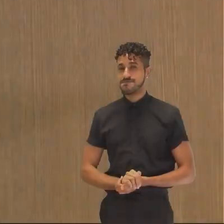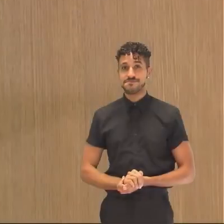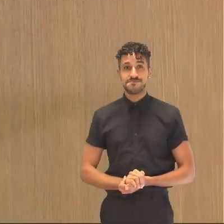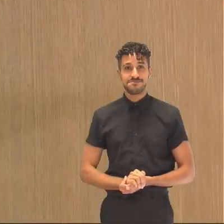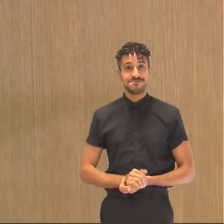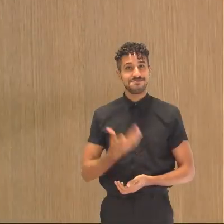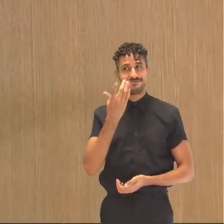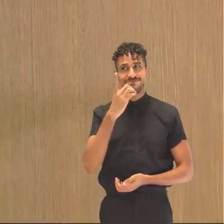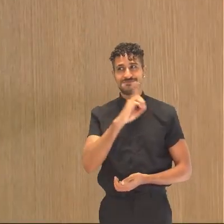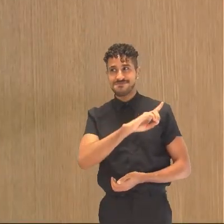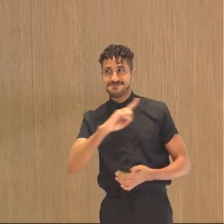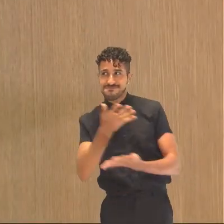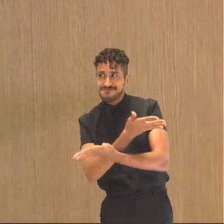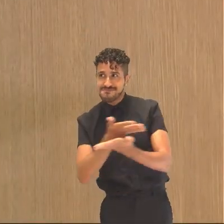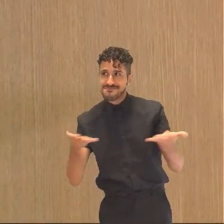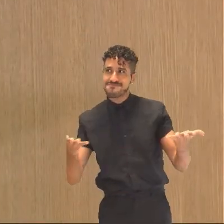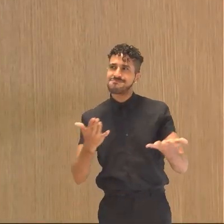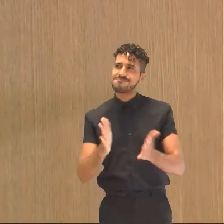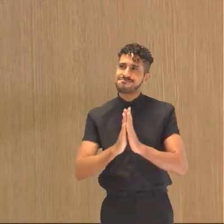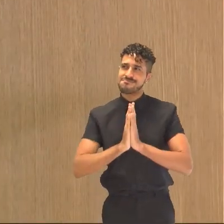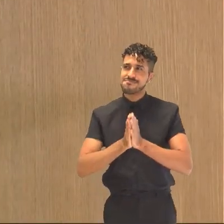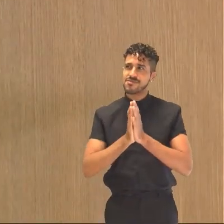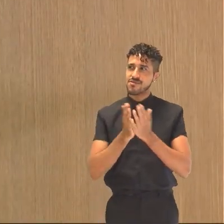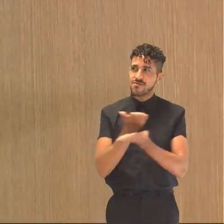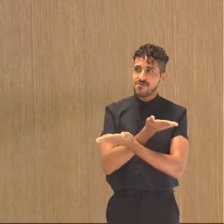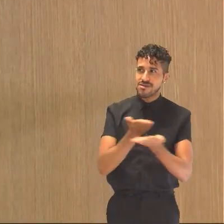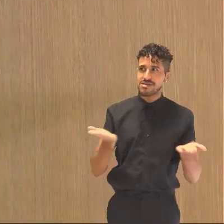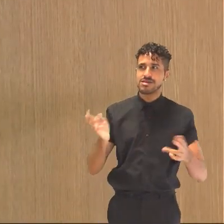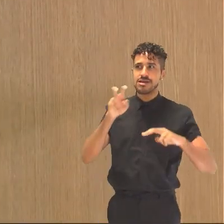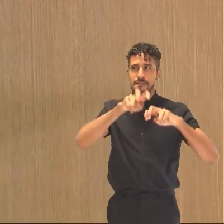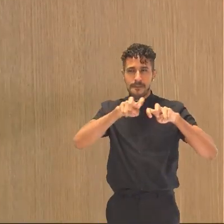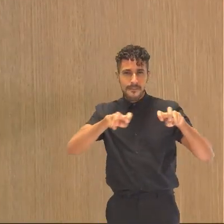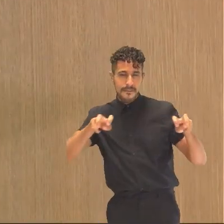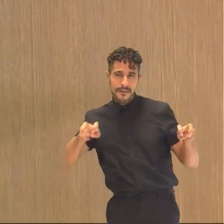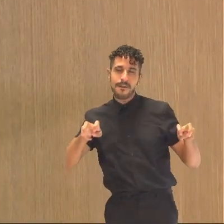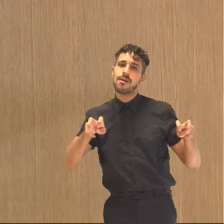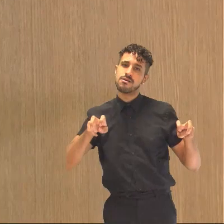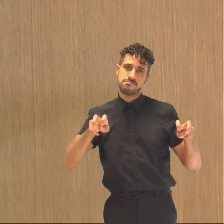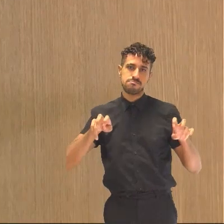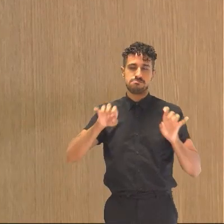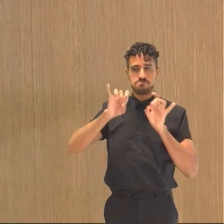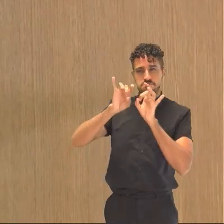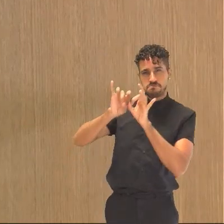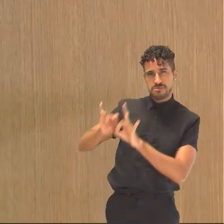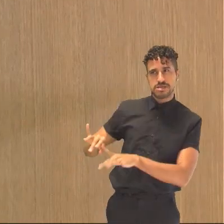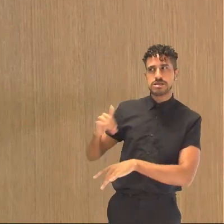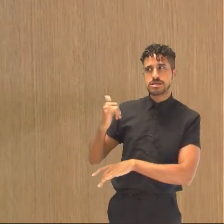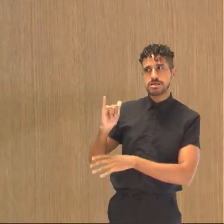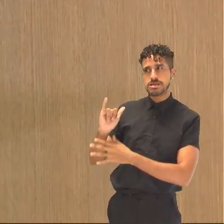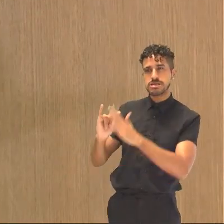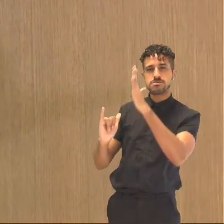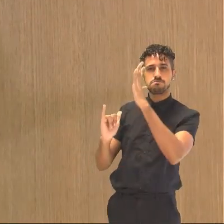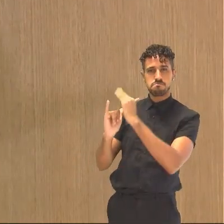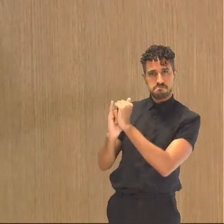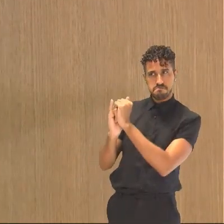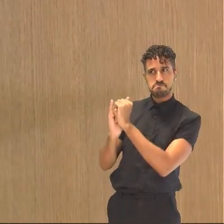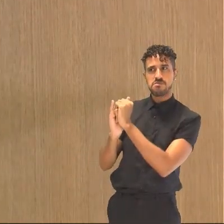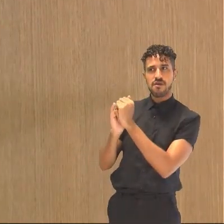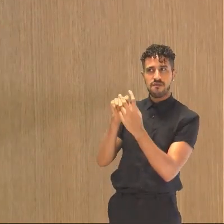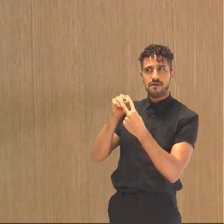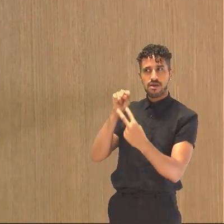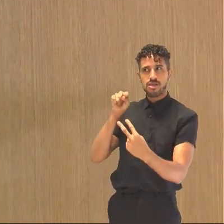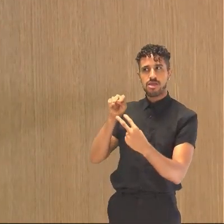Bom dia. Por gentileza, queira se acomodar, deixar o seu celular e aparelho